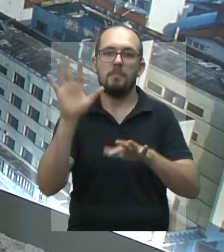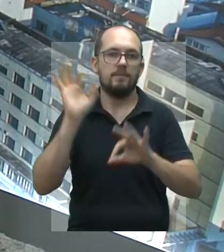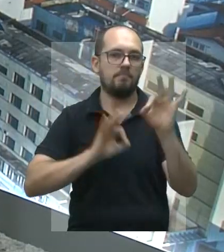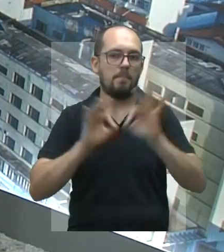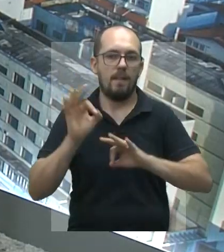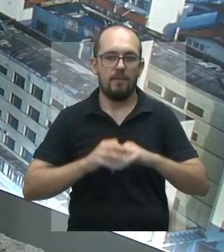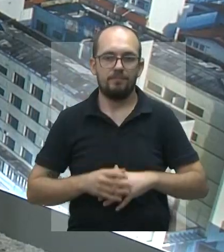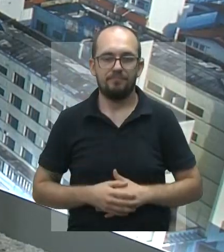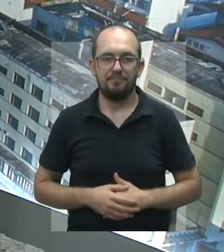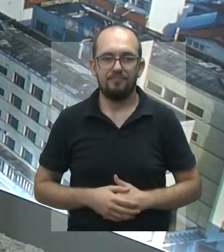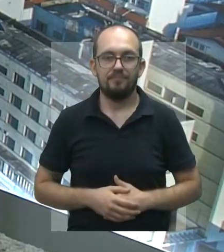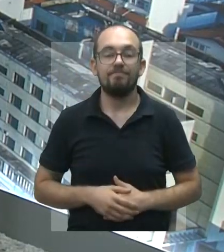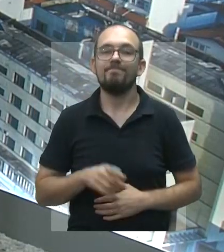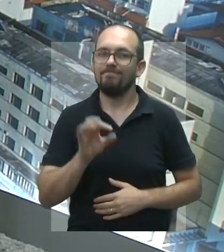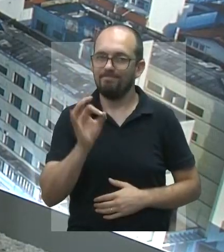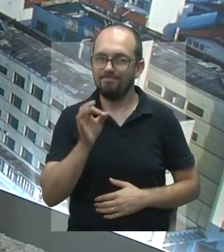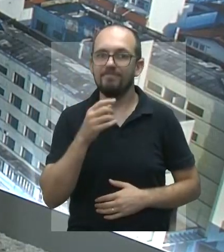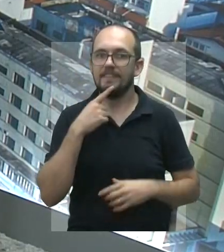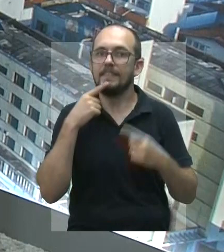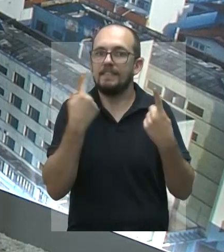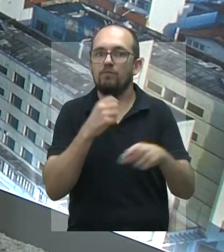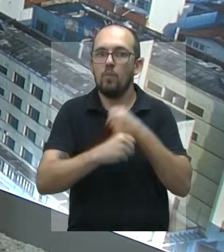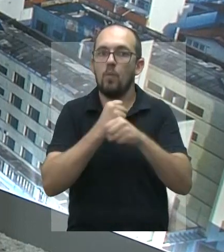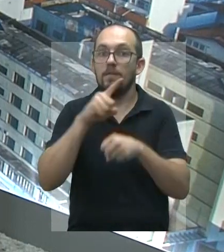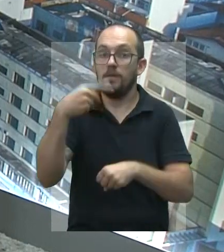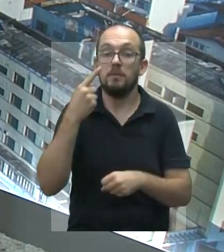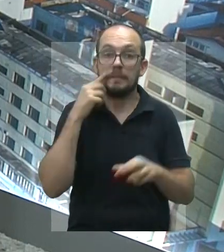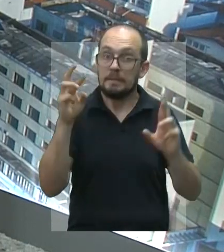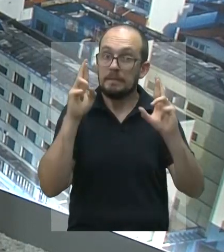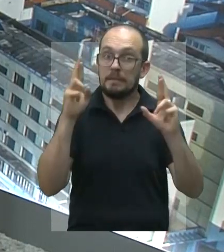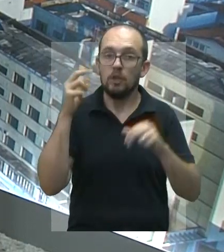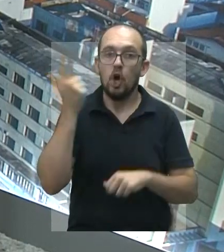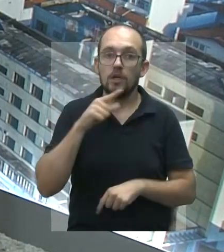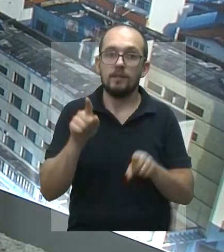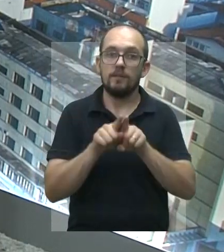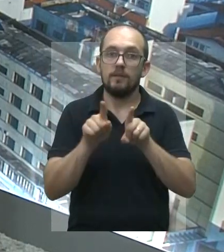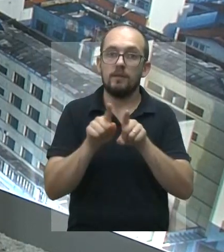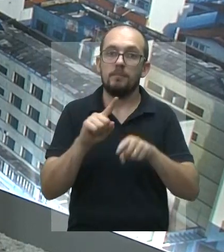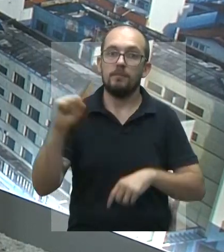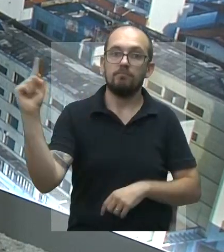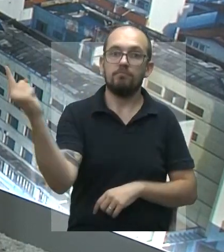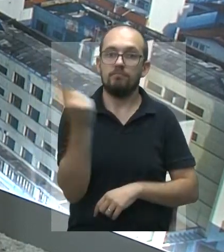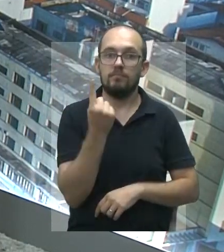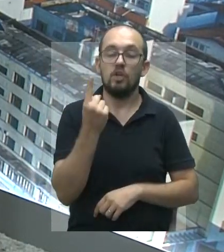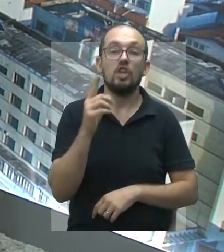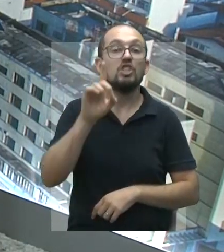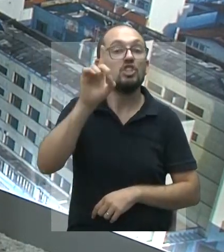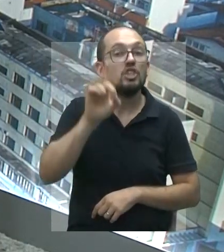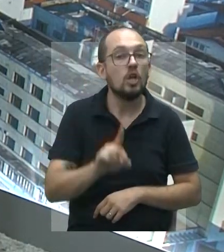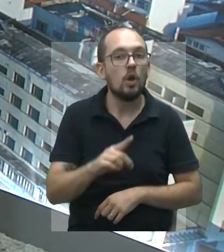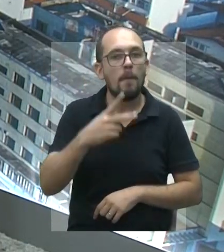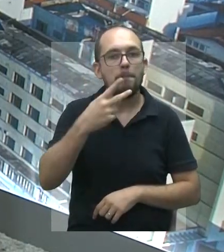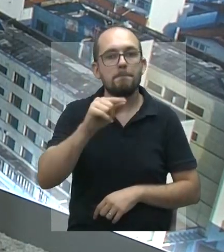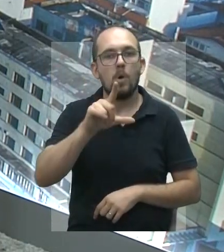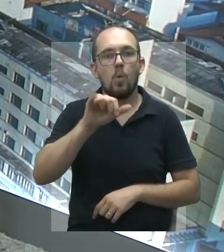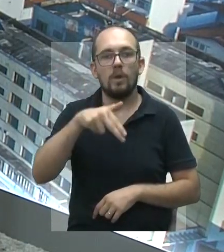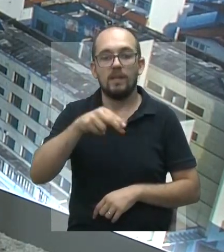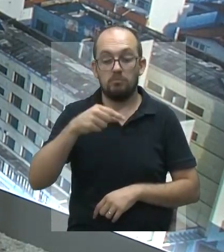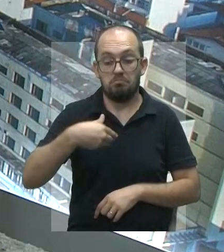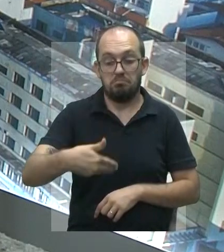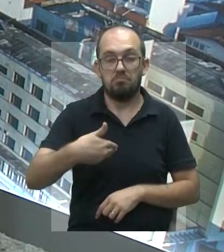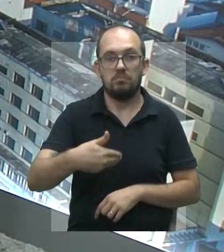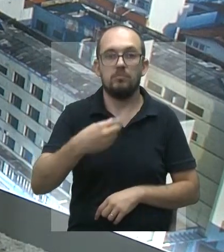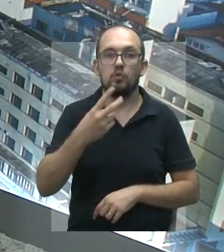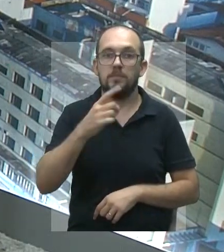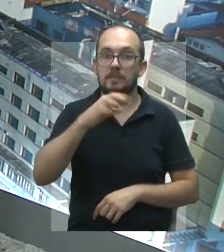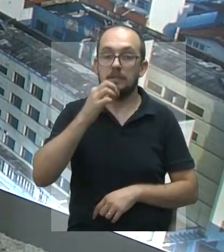aí, são os desafios para o próximo ano e vamos ver se a gente consegue trazer também uma palavra do diretor Paulino até o fim deste ano de